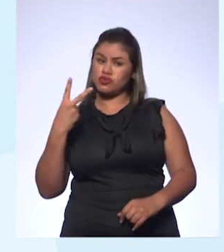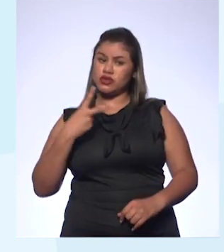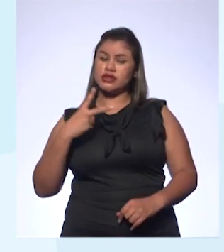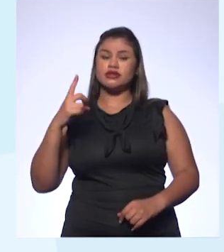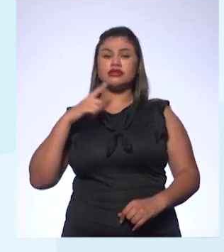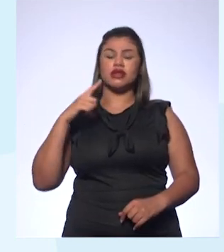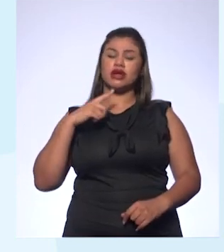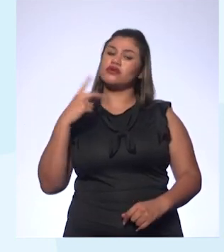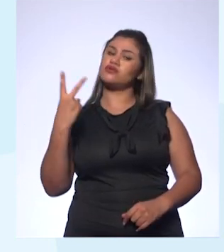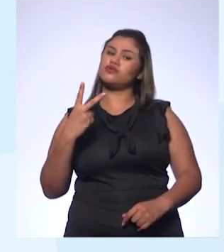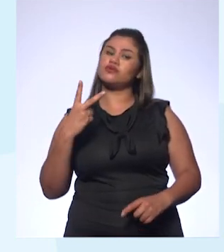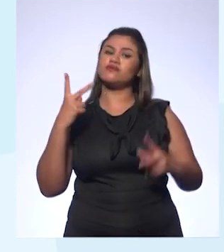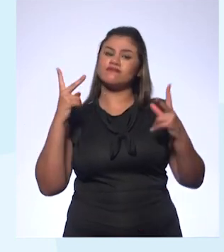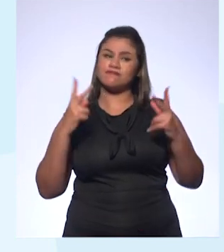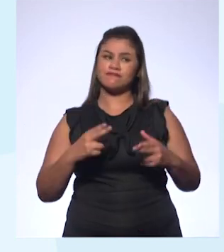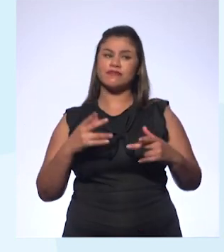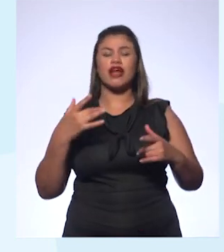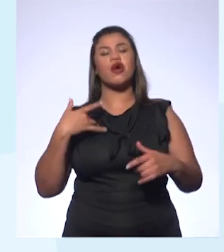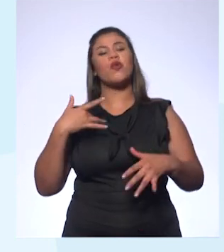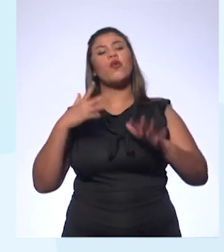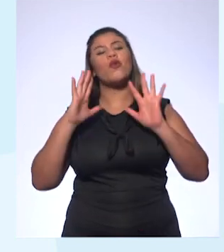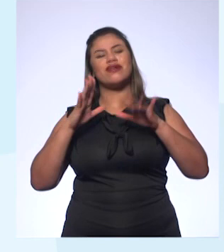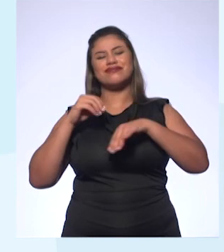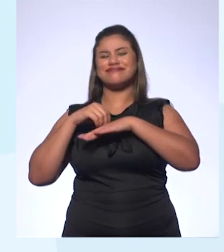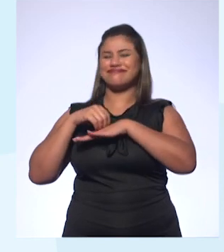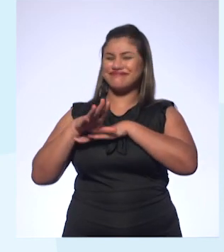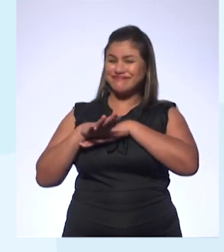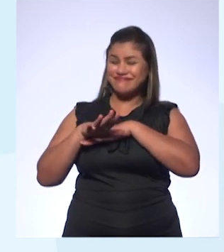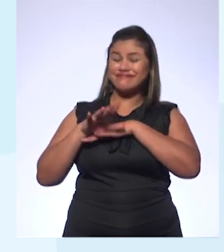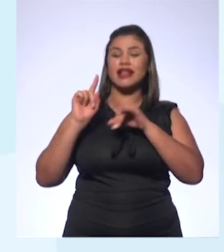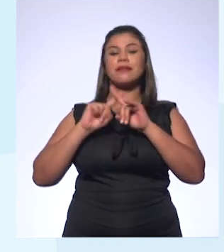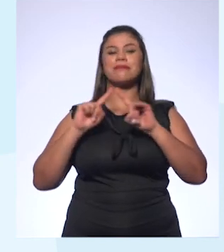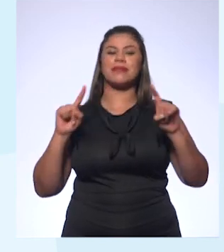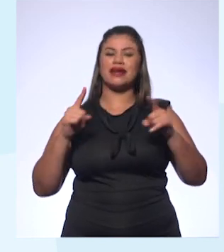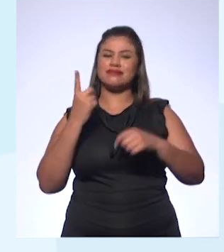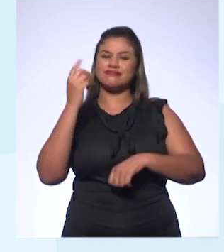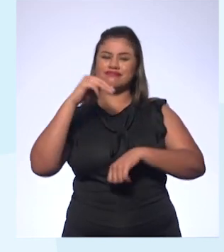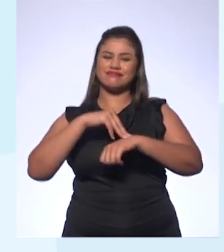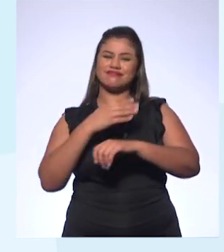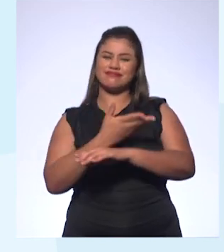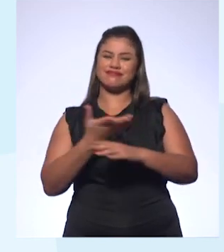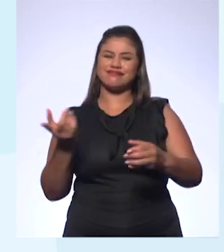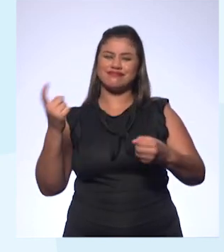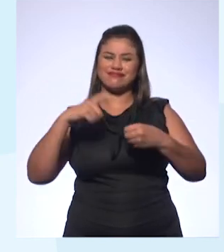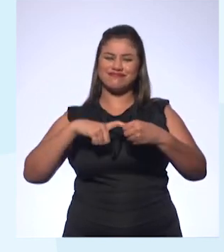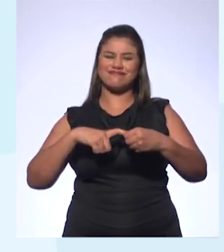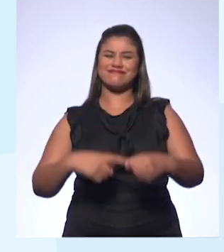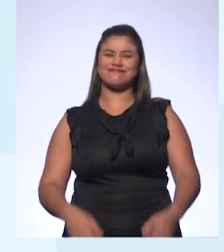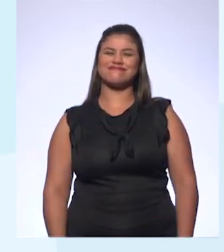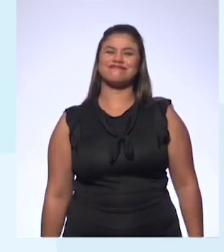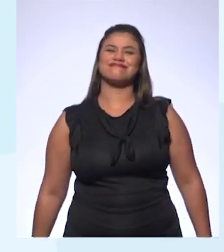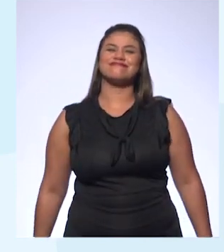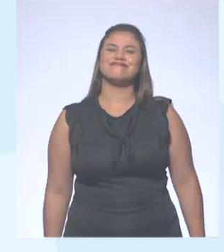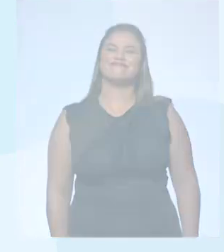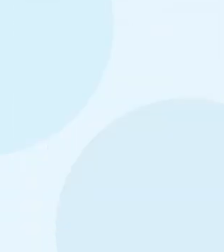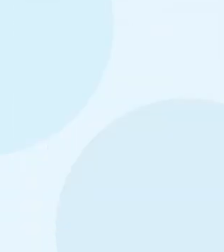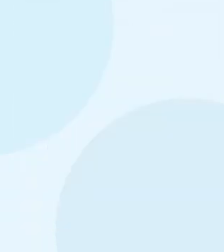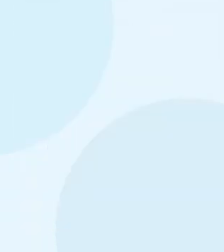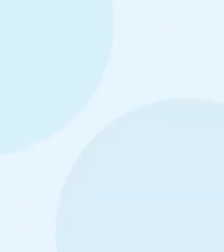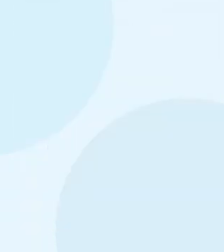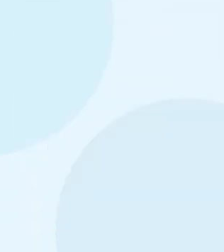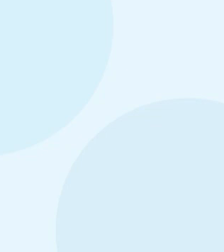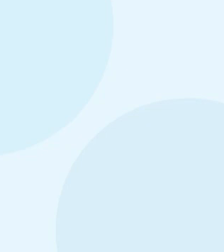assunto que é comum às duas. Eu acho que eu acabei dando um spoiler aqui explicando, mas eu vou deixar 1 minuto e a gente já volta.